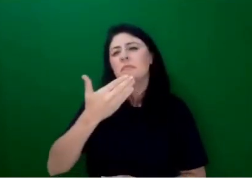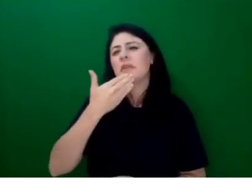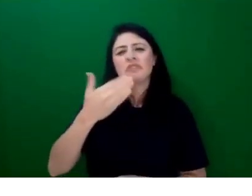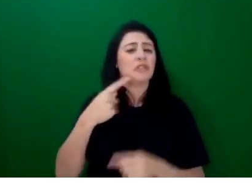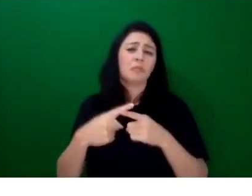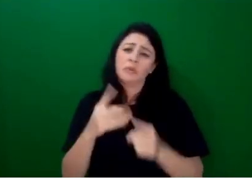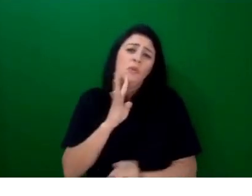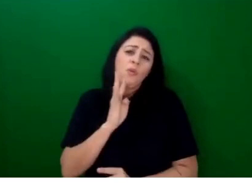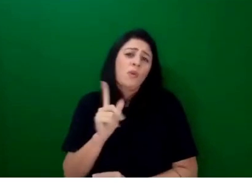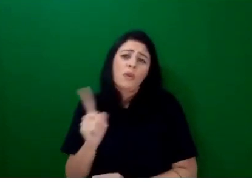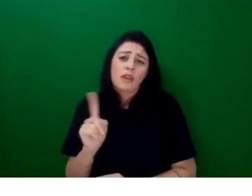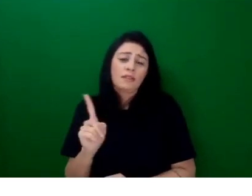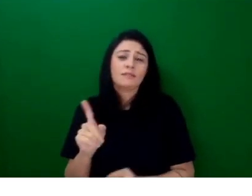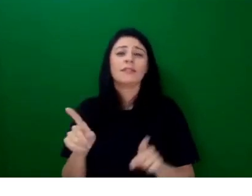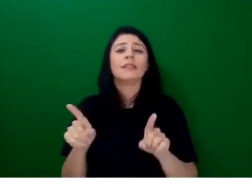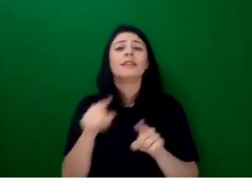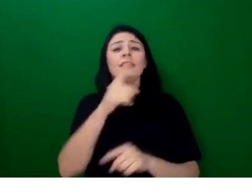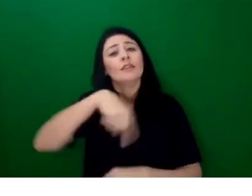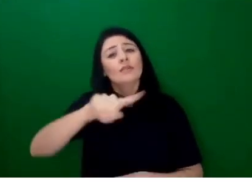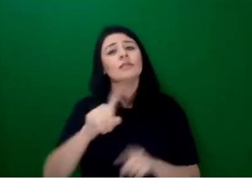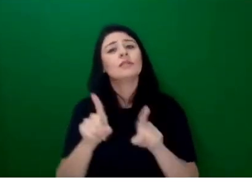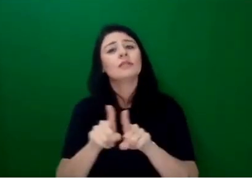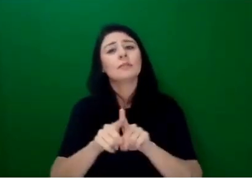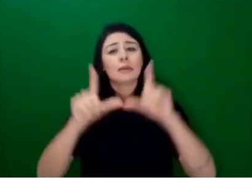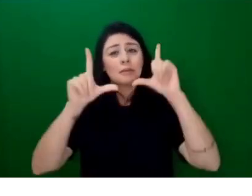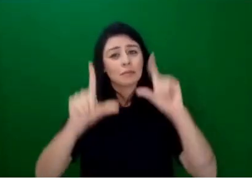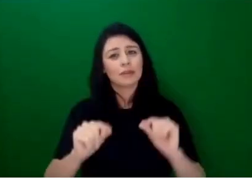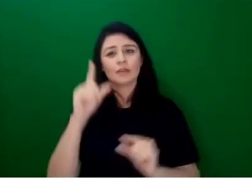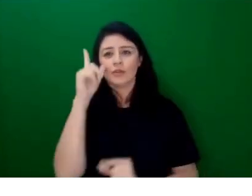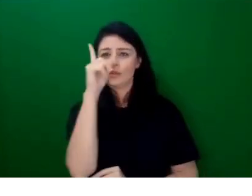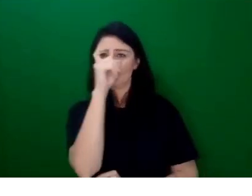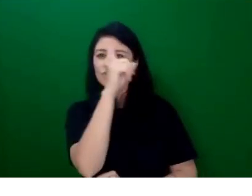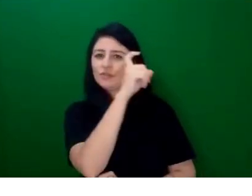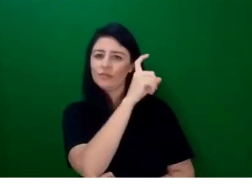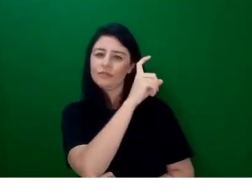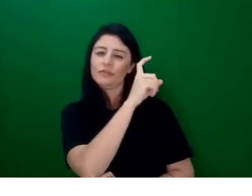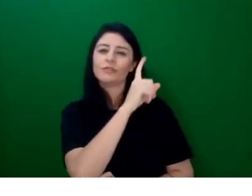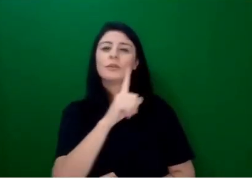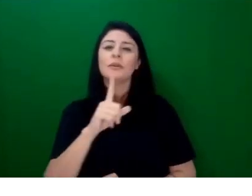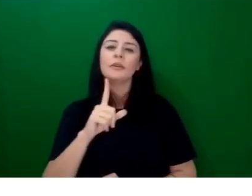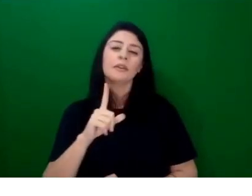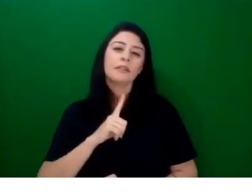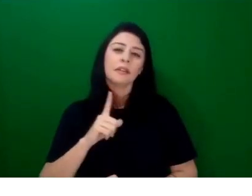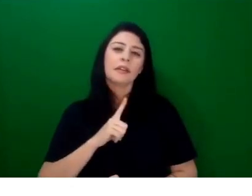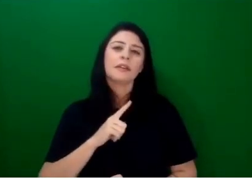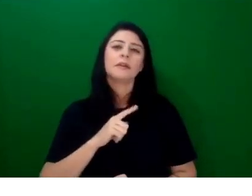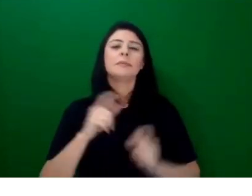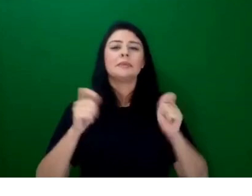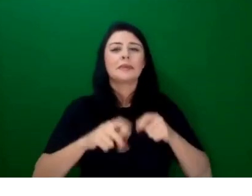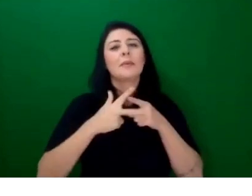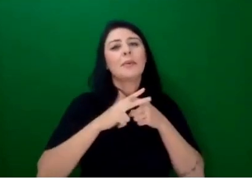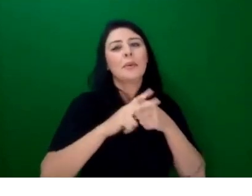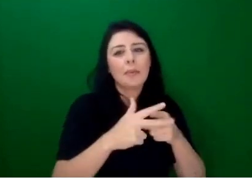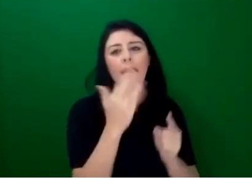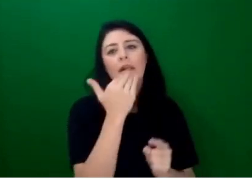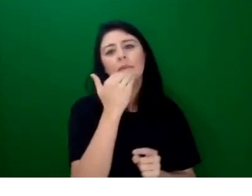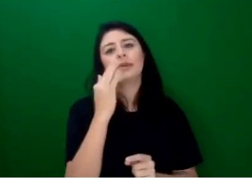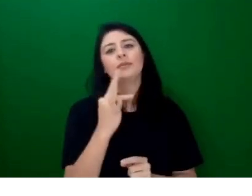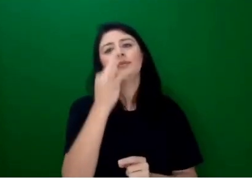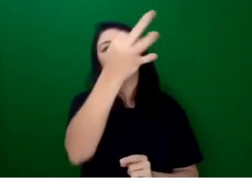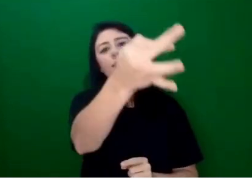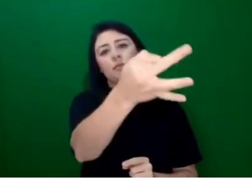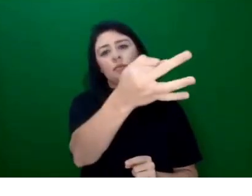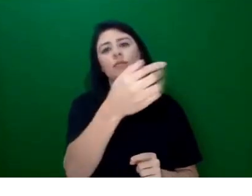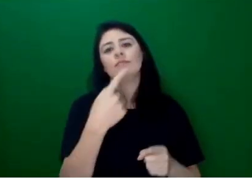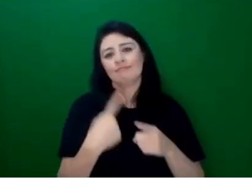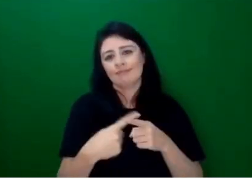tanto, porque não conhecem. E vocês vão ter menor dificuldade de alguma reeducação alimentar no futuro.